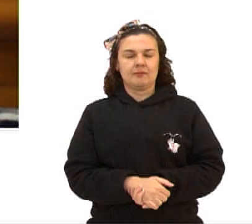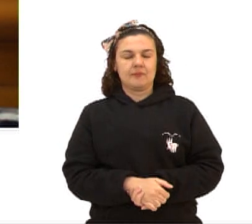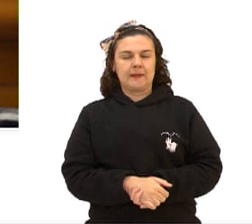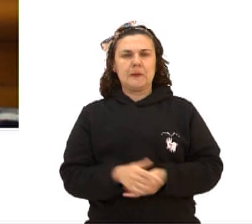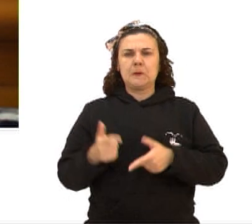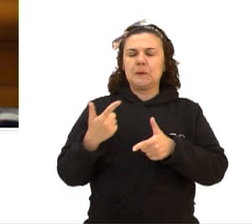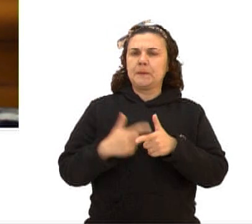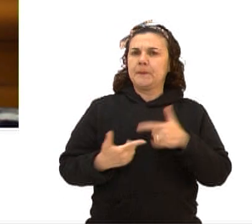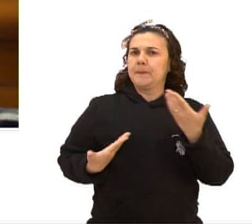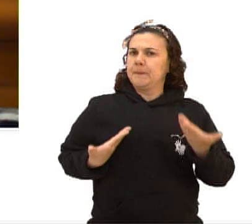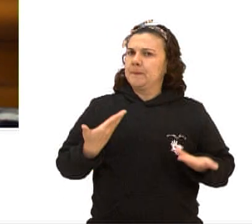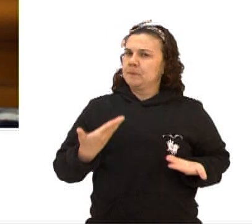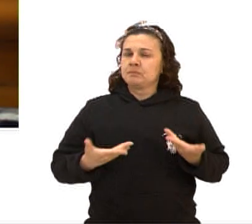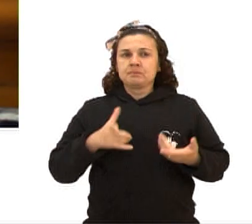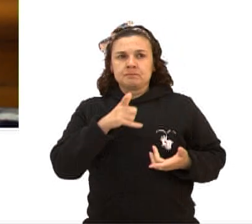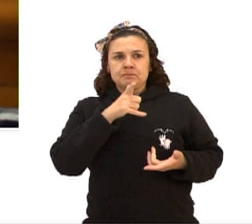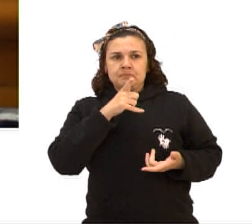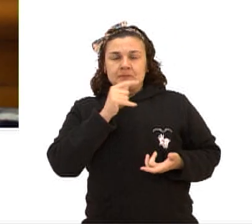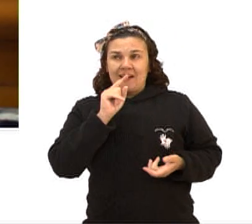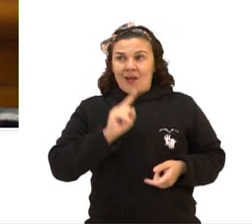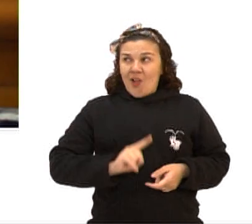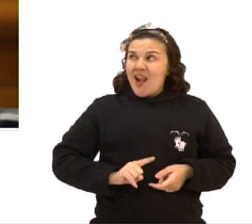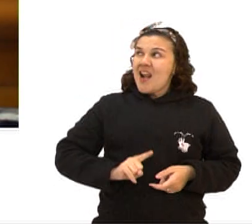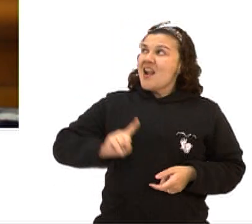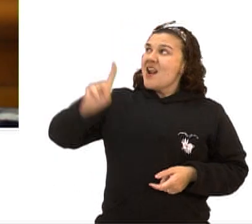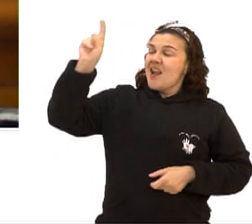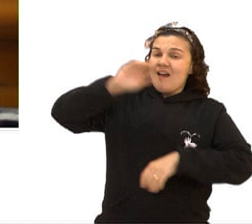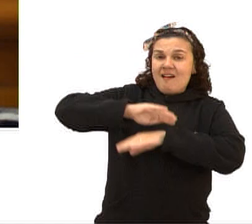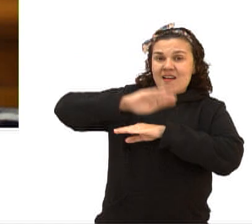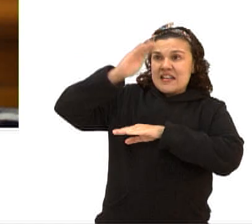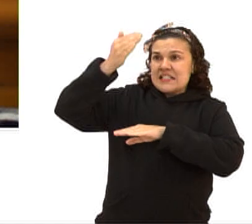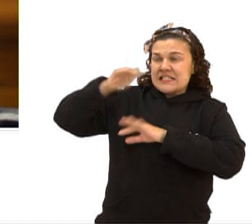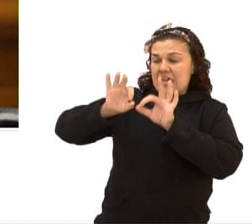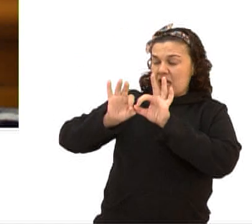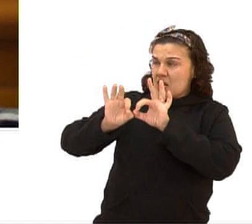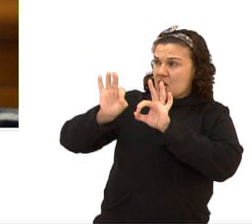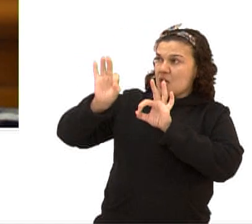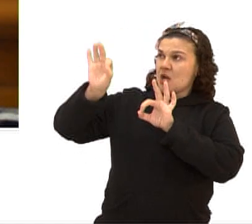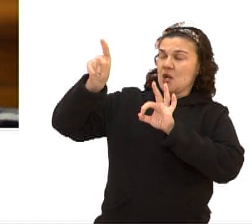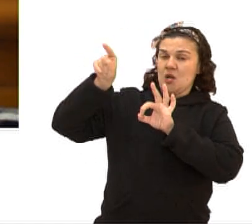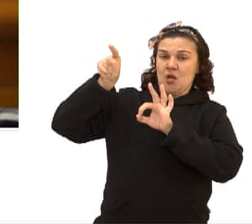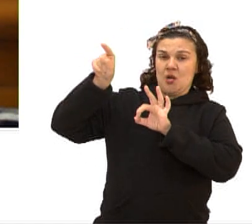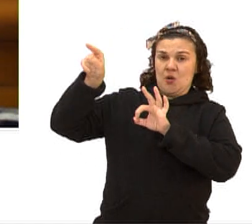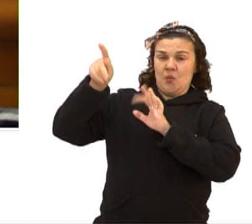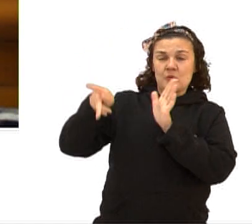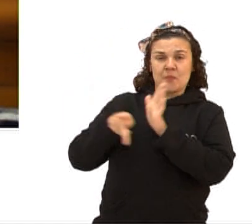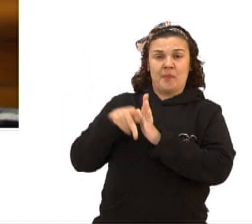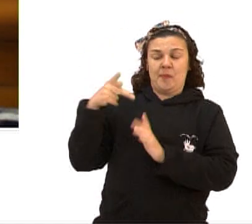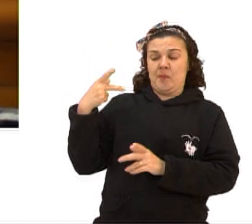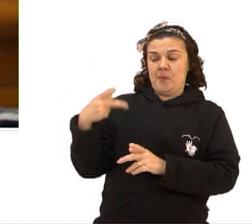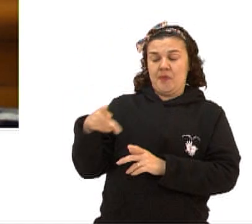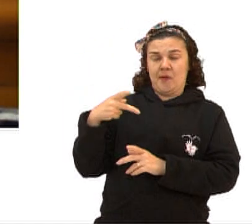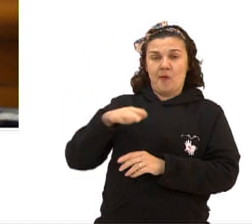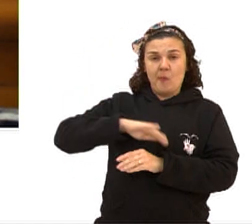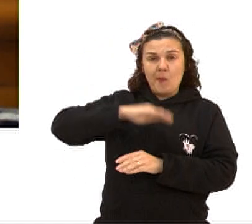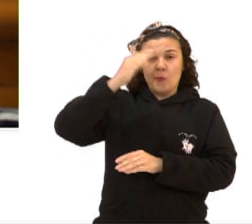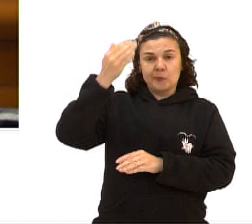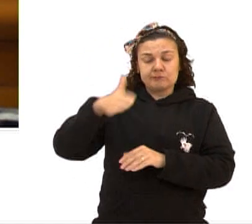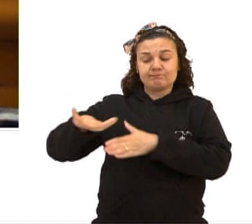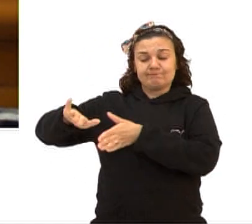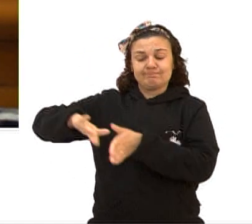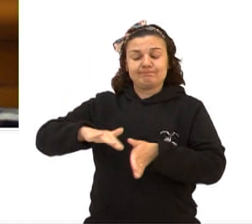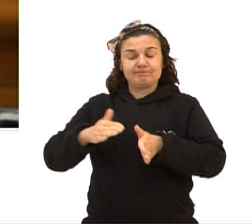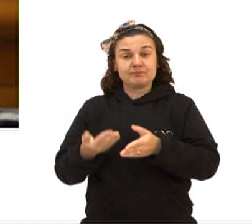dilema era como essa água chegaria lá da Serra do Mar, nos contrafortes, né, do município de Piraquara, das montanhas da Serra do